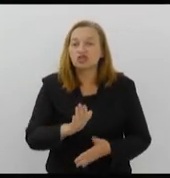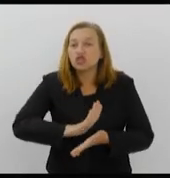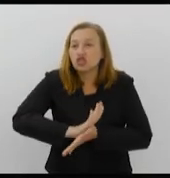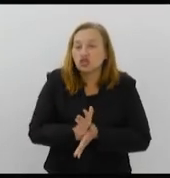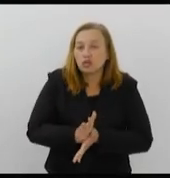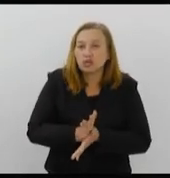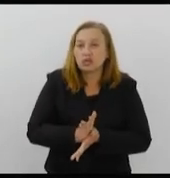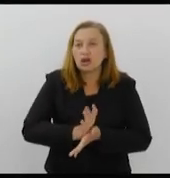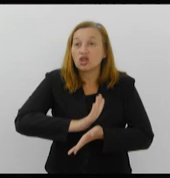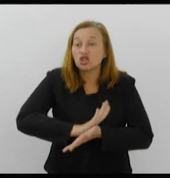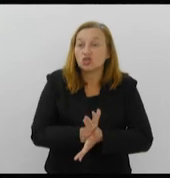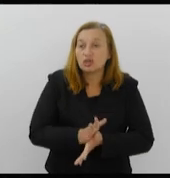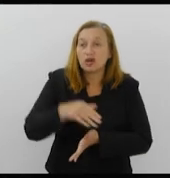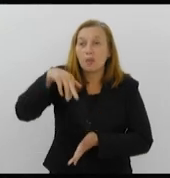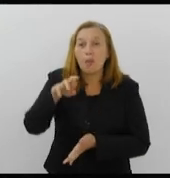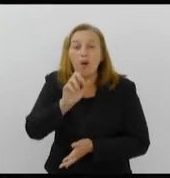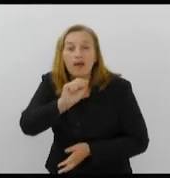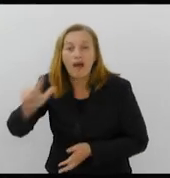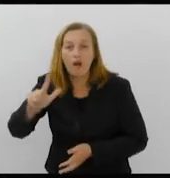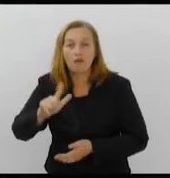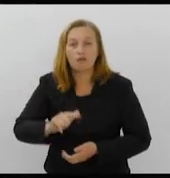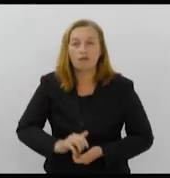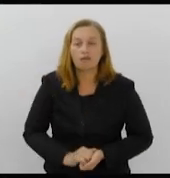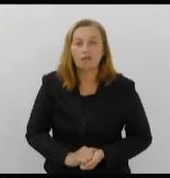que é a destruição moral.